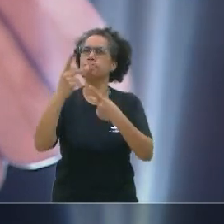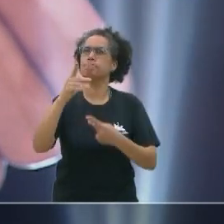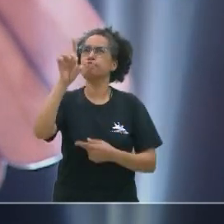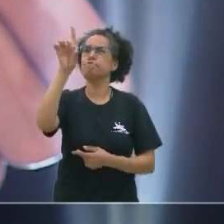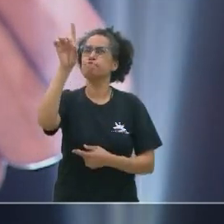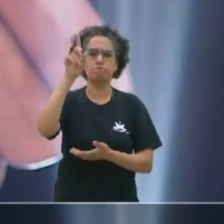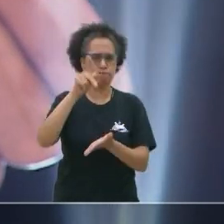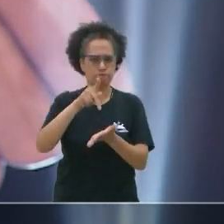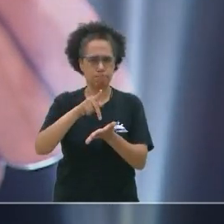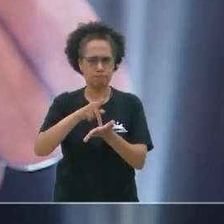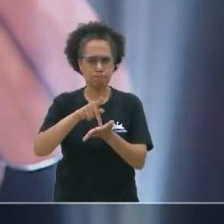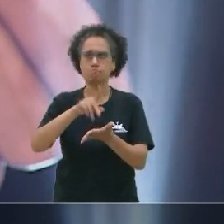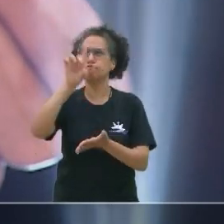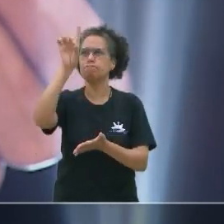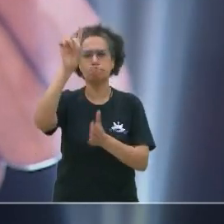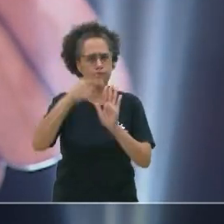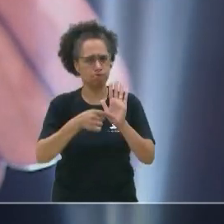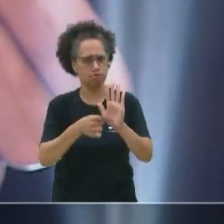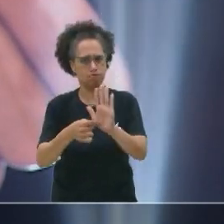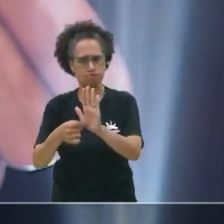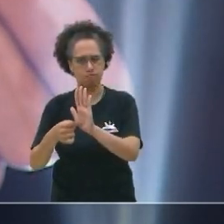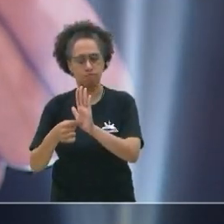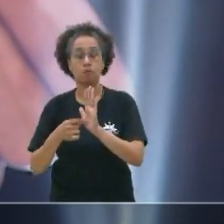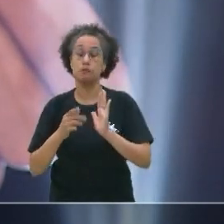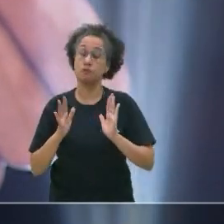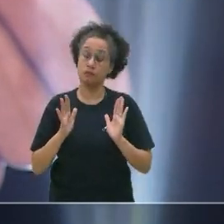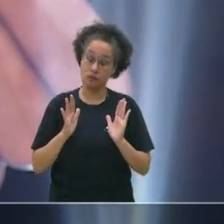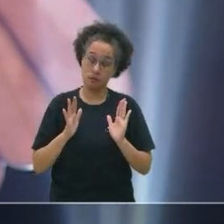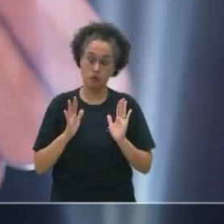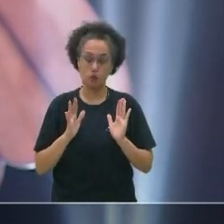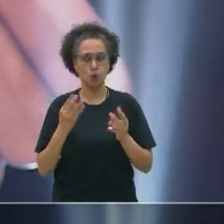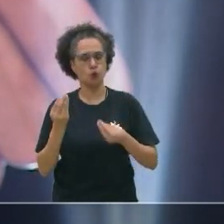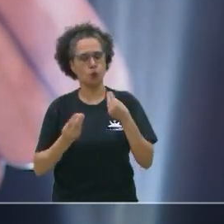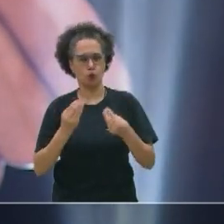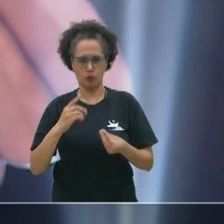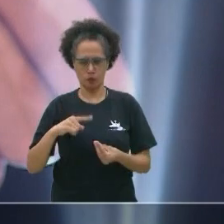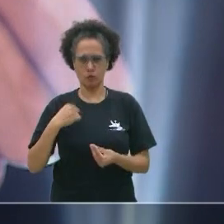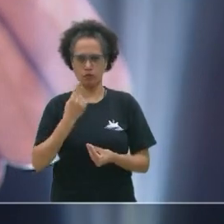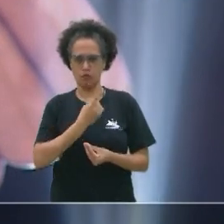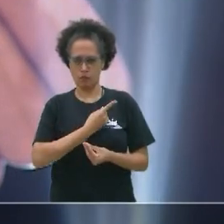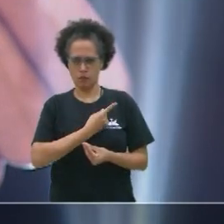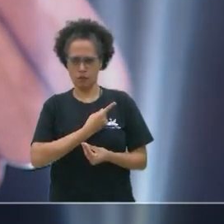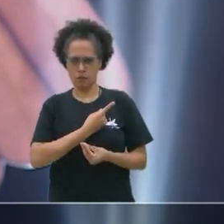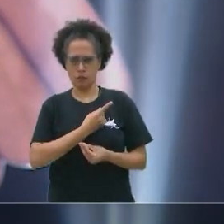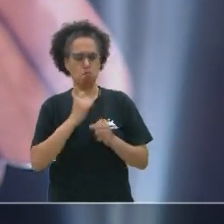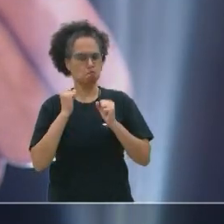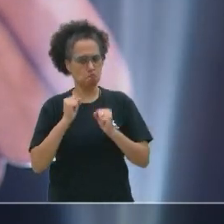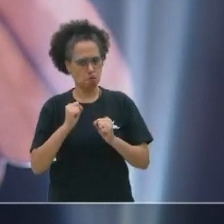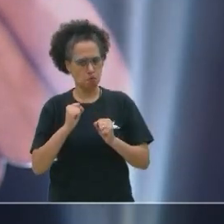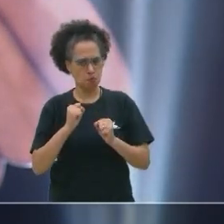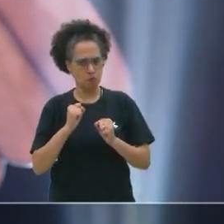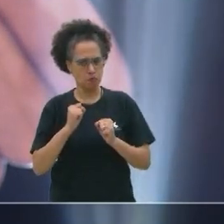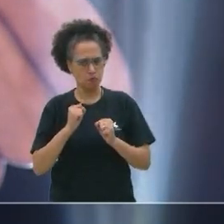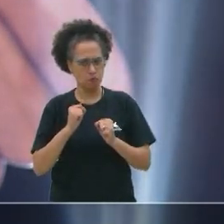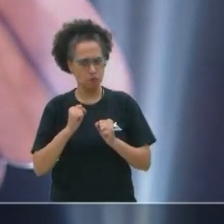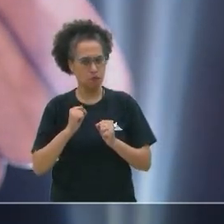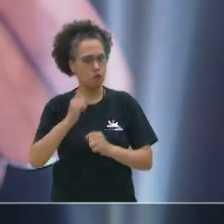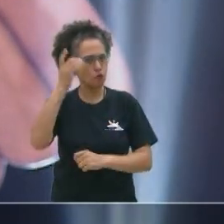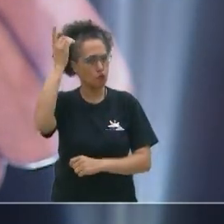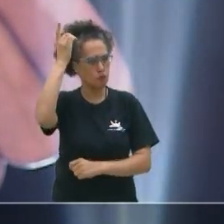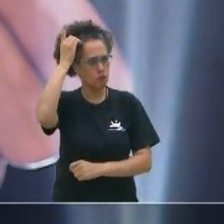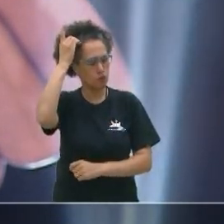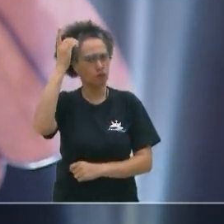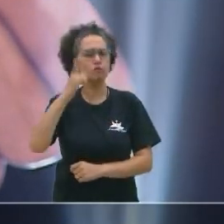verdades reveladas? E como nós podemos agir neste dom? Um